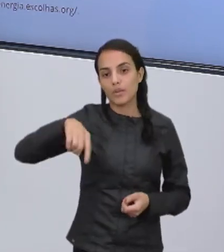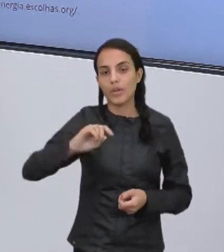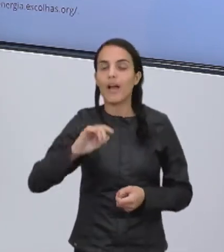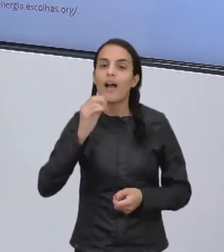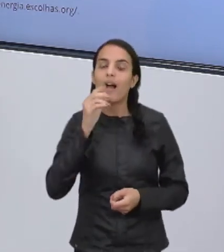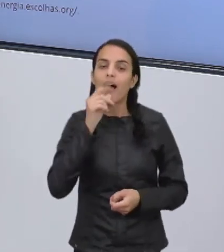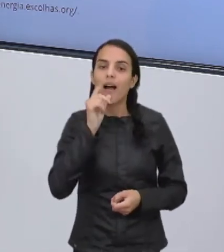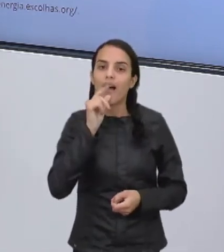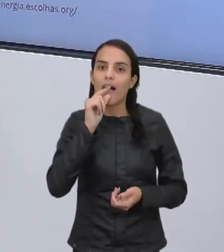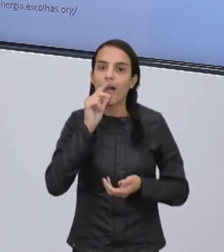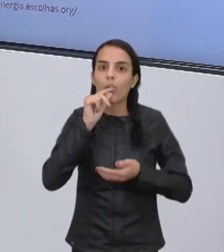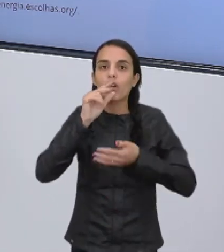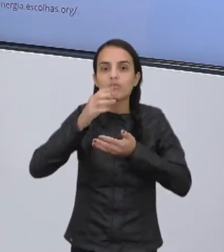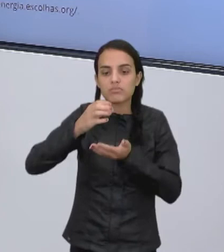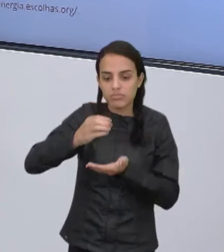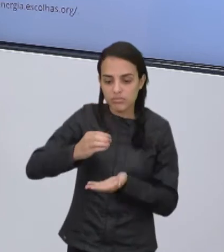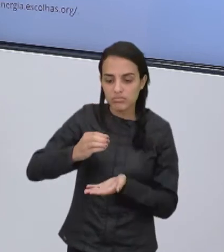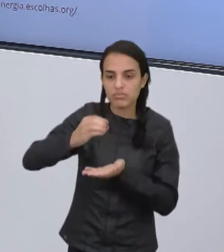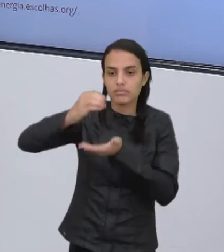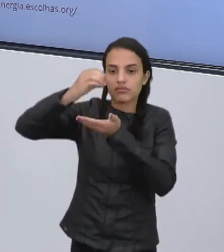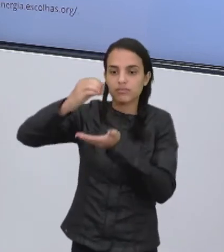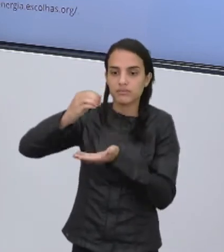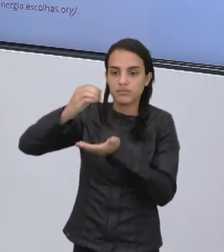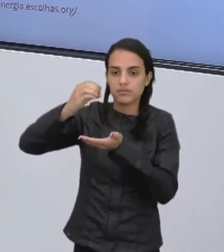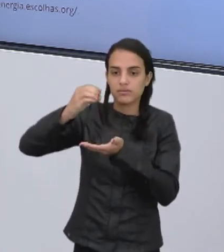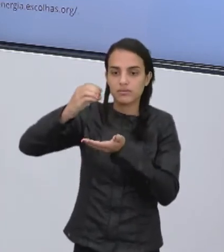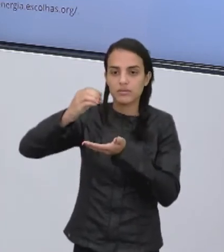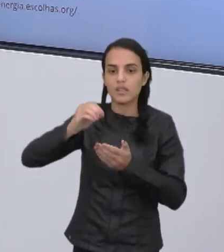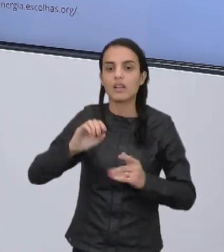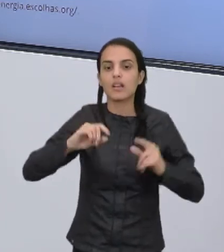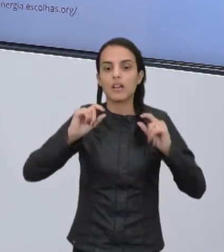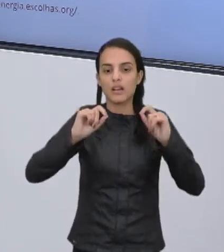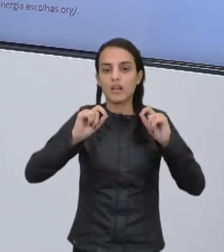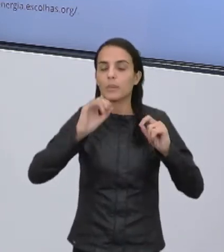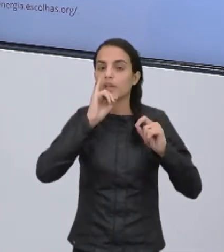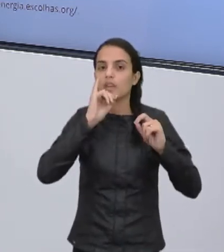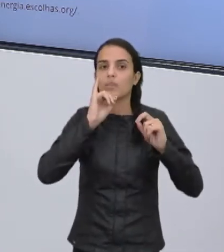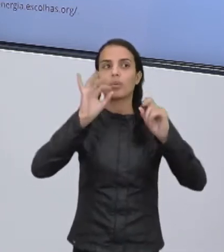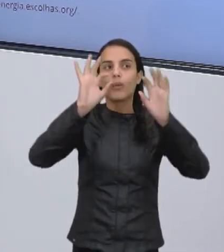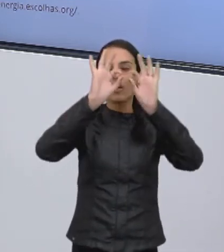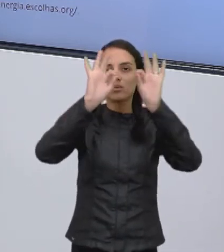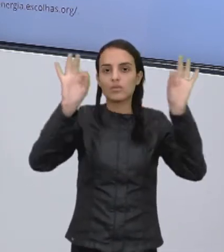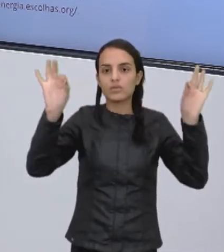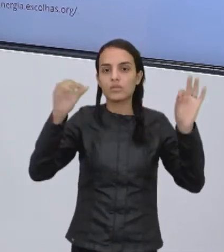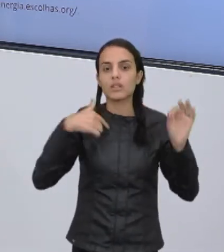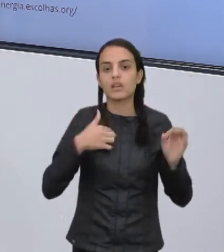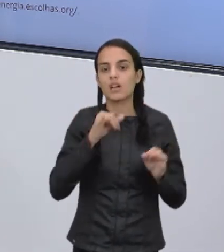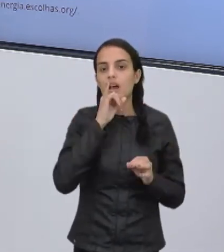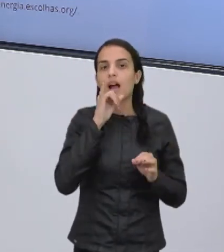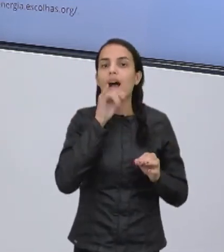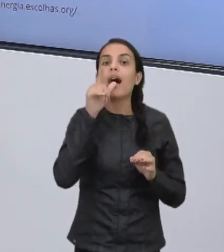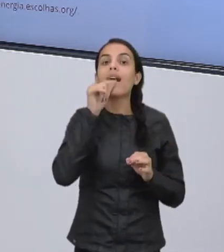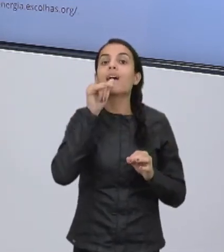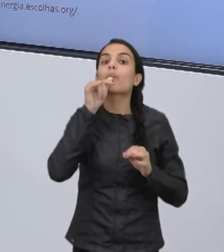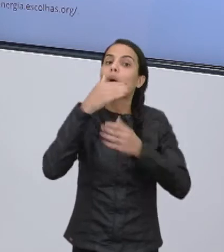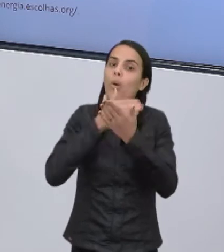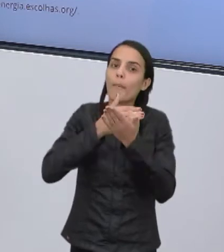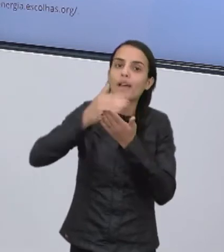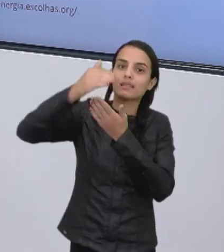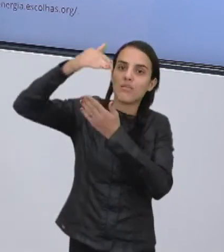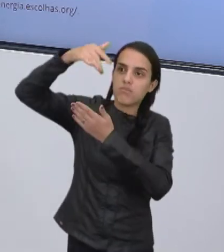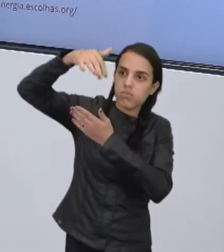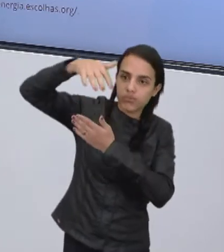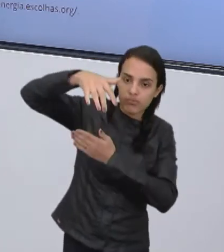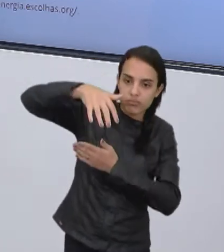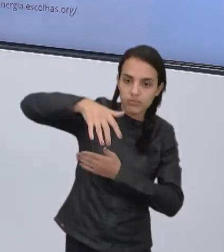água a uma certa altura e essa bastante água, né, represa numa altura e essa água começa a descer. Então este